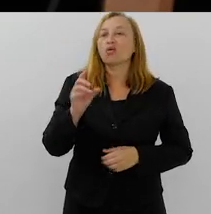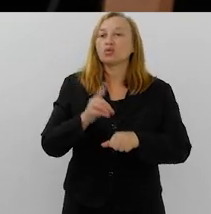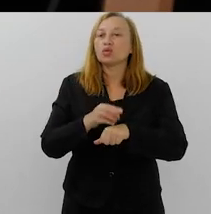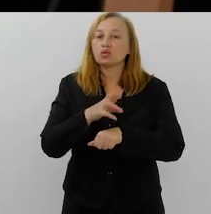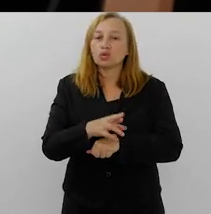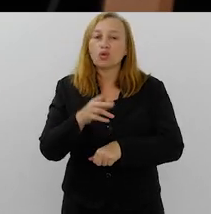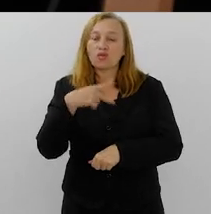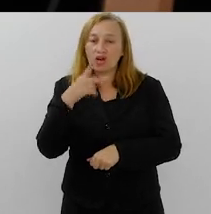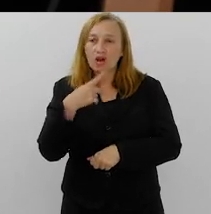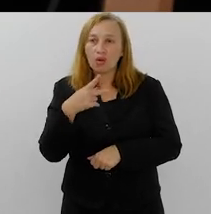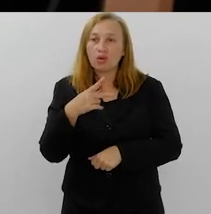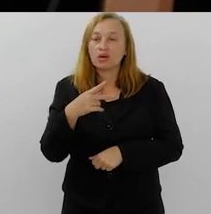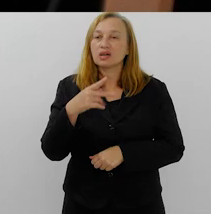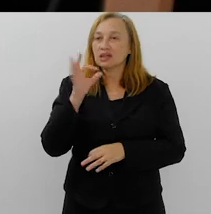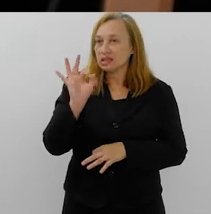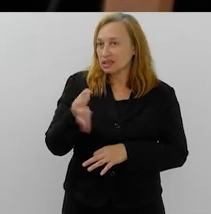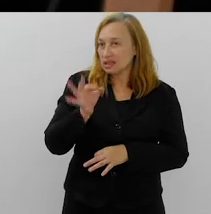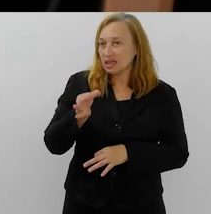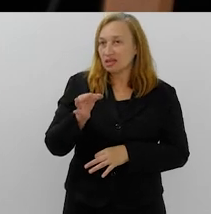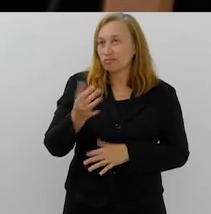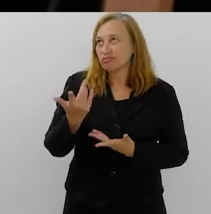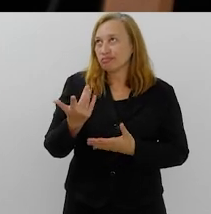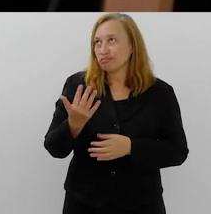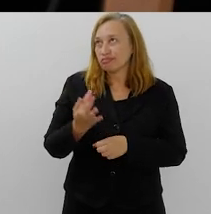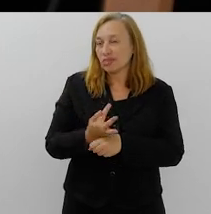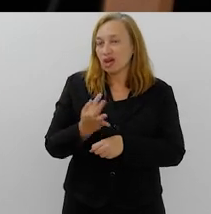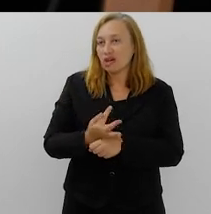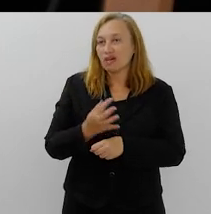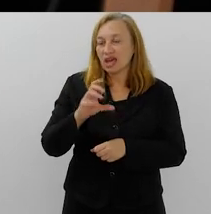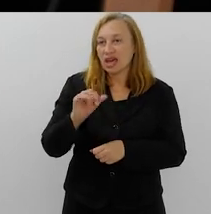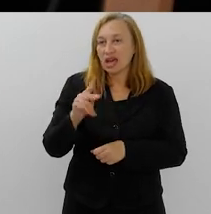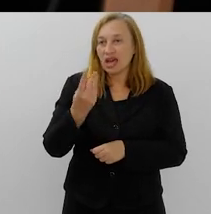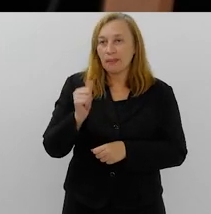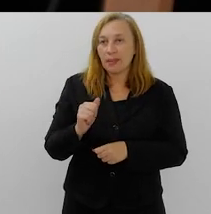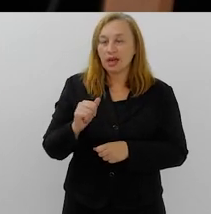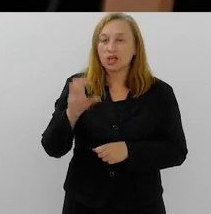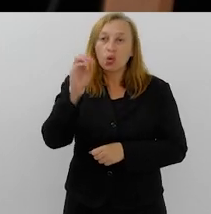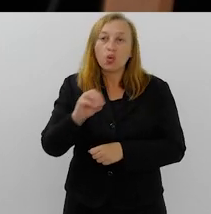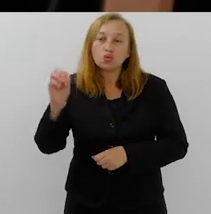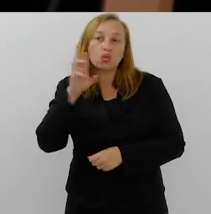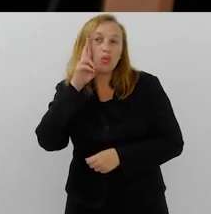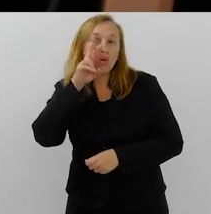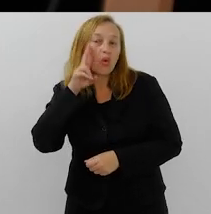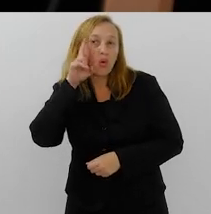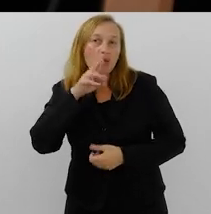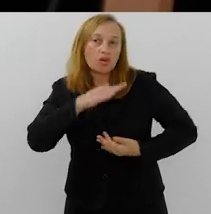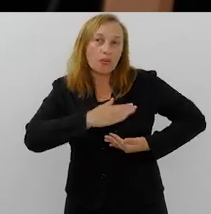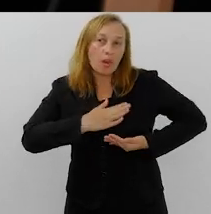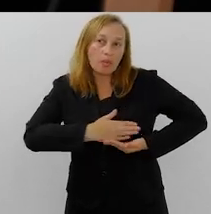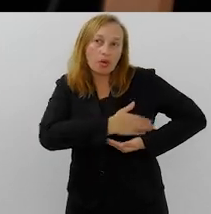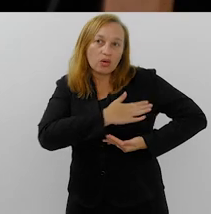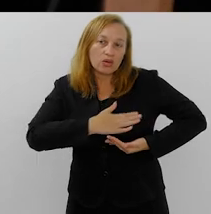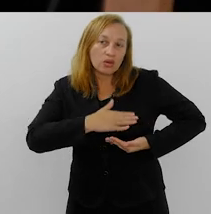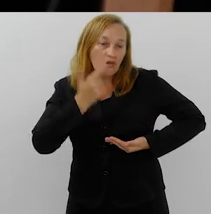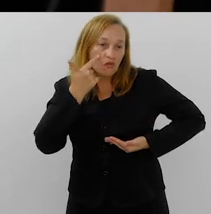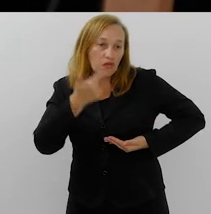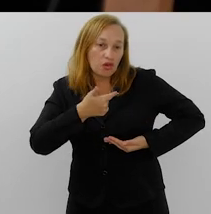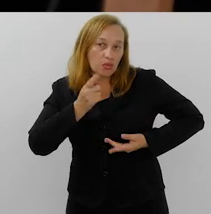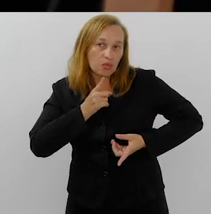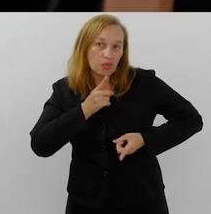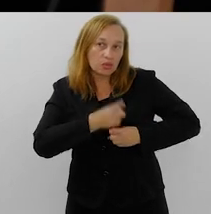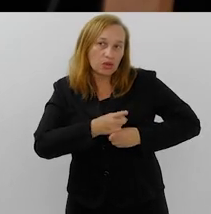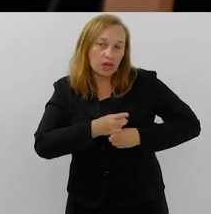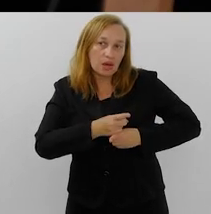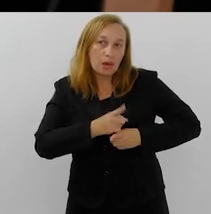prevenção como doutor falou uma coisa bem certa mesmo não adianta fazer uma campanha de outubro rosa e fazer uma